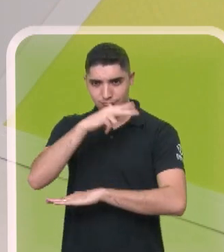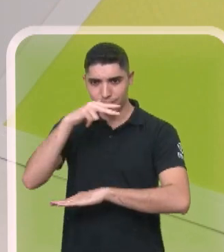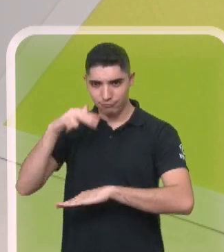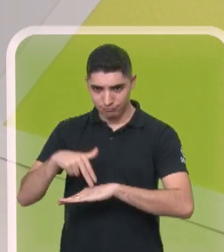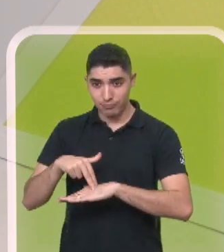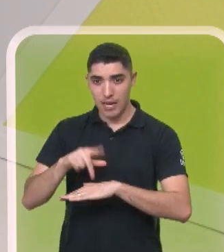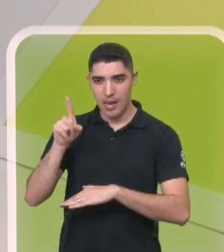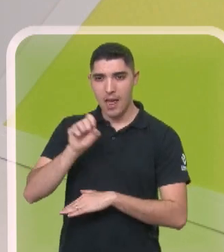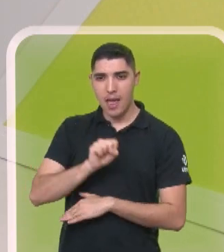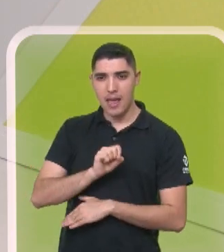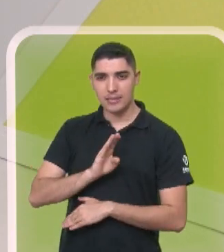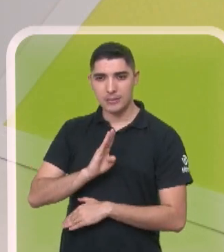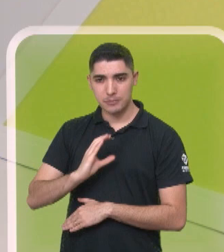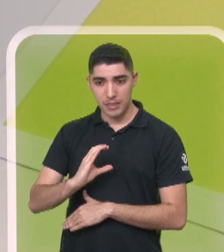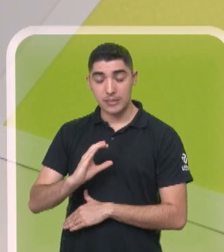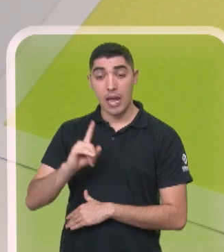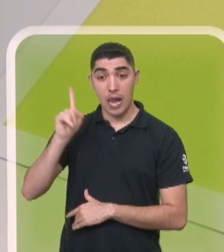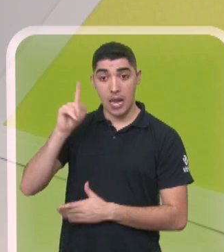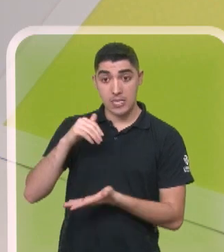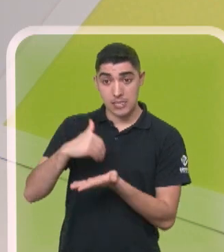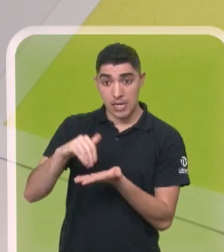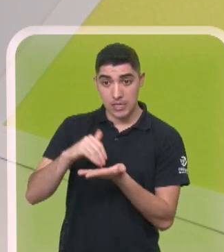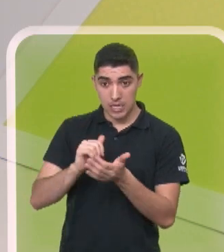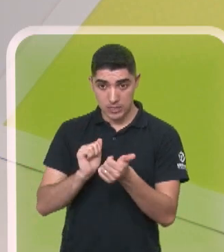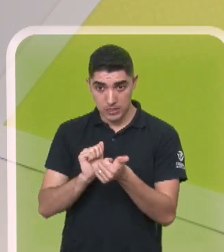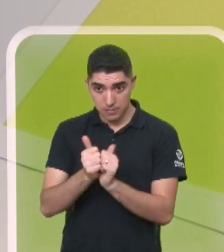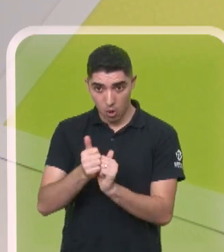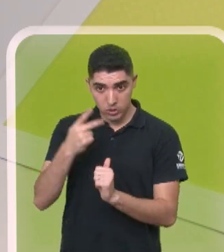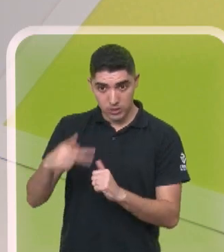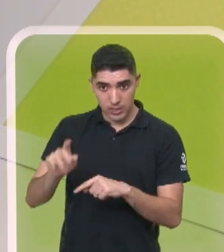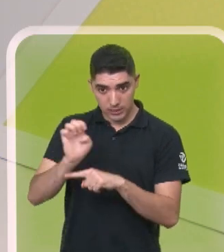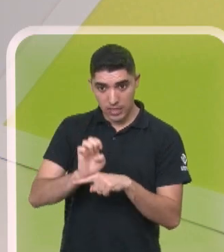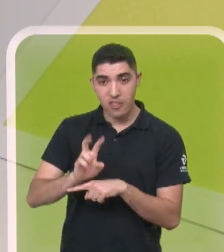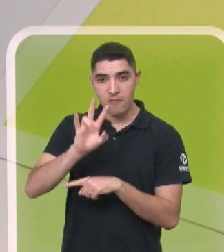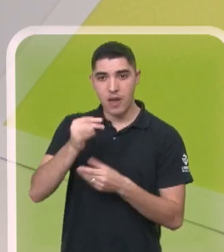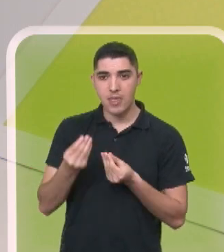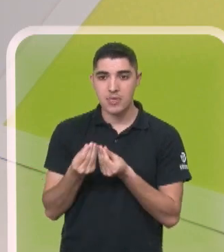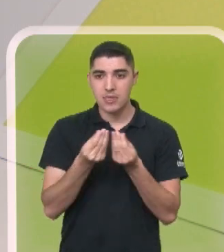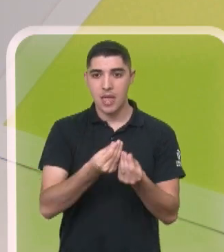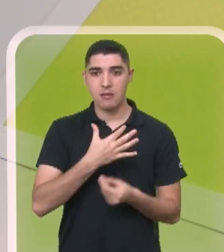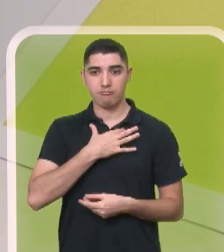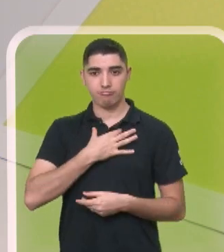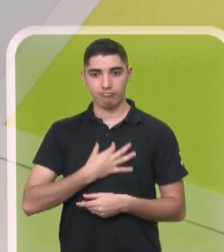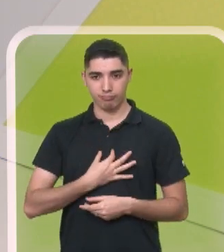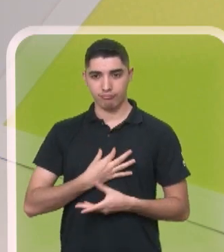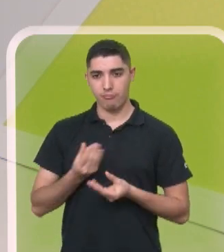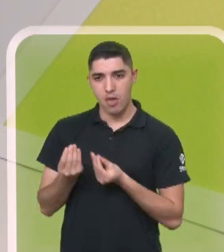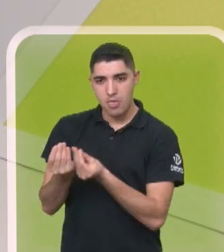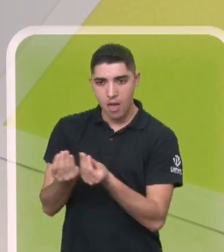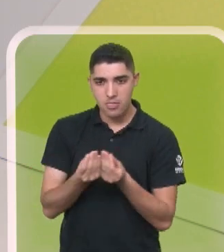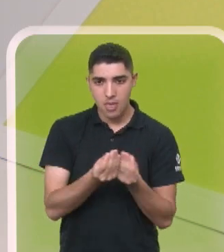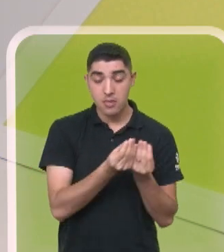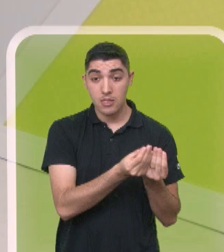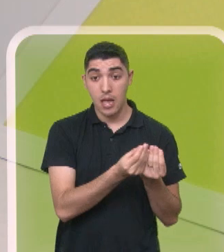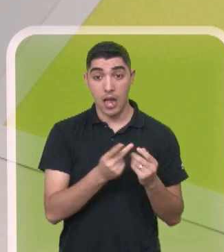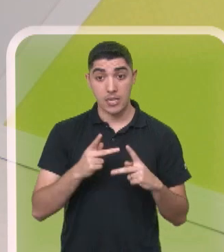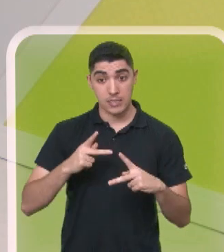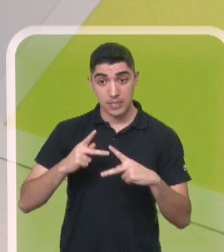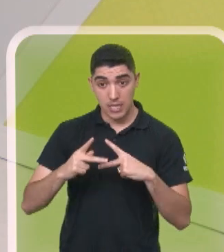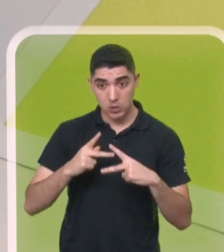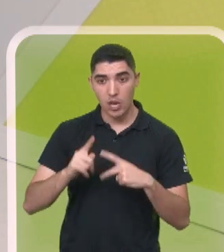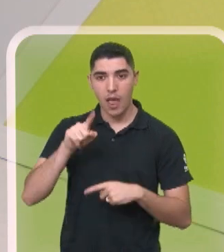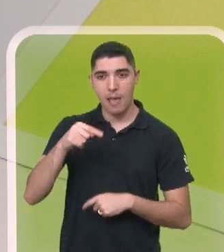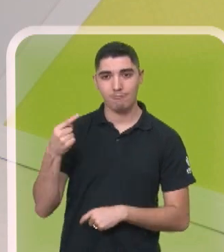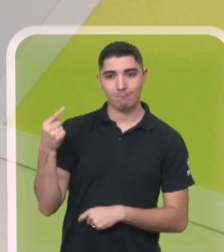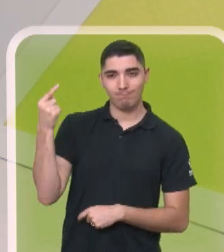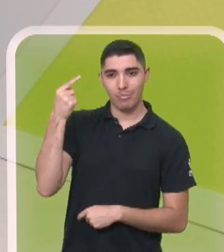Bernardo, a Secretaria de Esportes do Estado promoverá cerimônia de premiação dos jogos, onde São José dos Campos